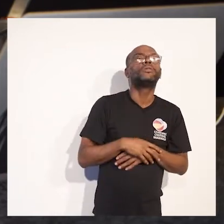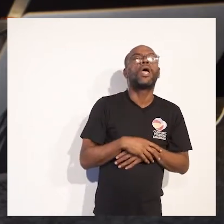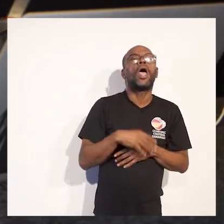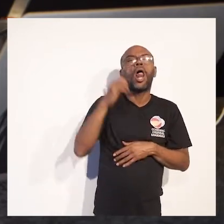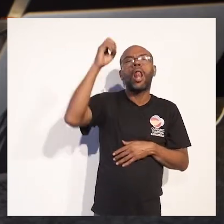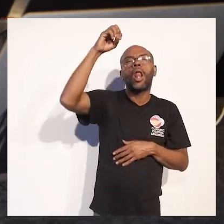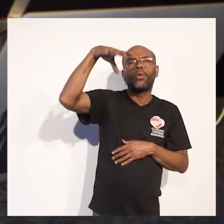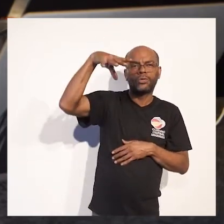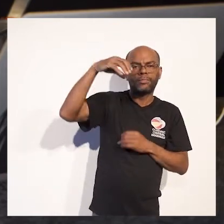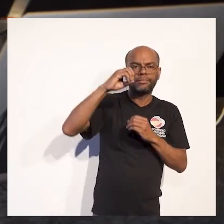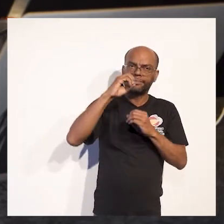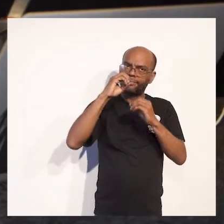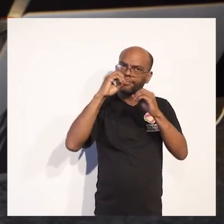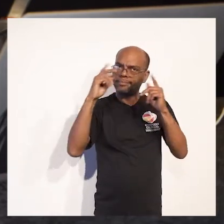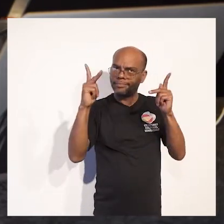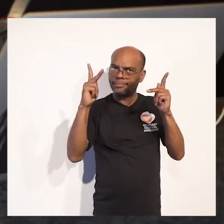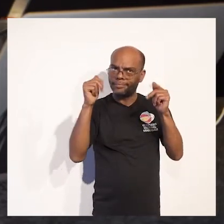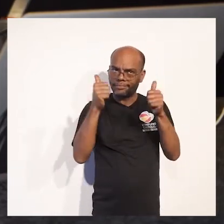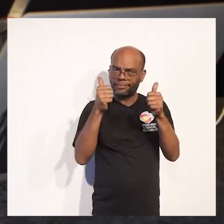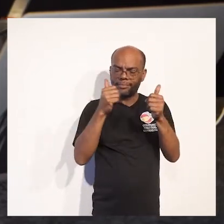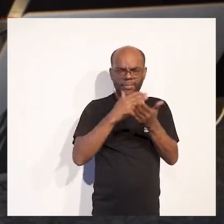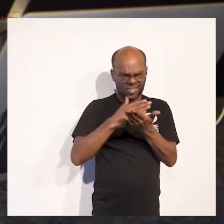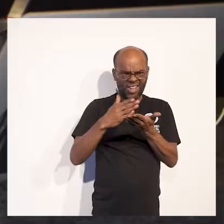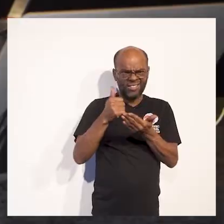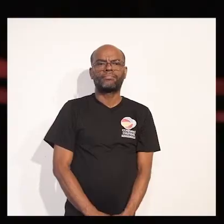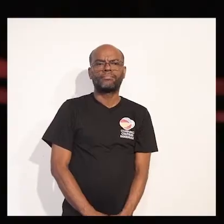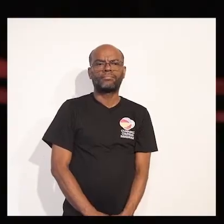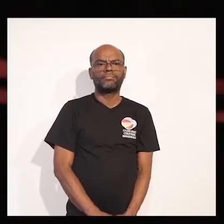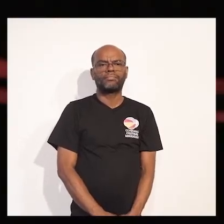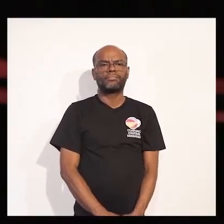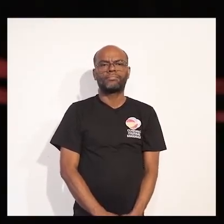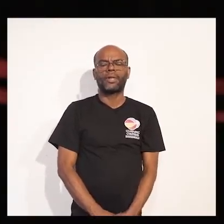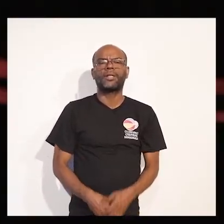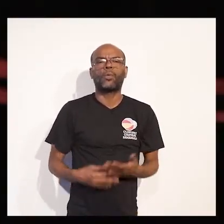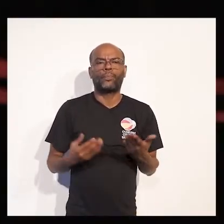luz. Ok? Fechado? Vamos seguir? Então,